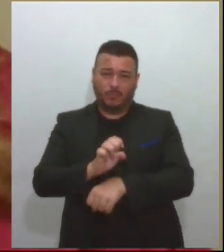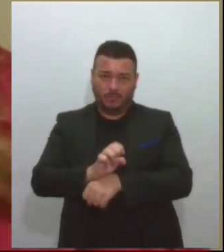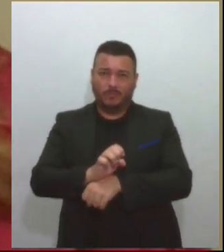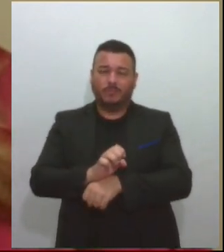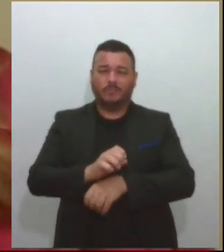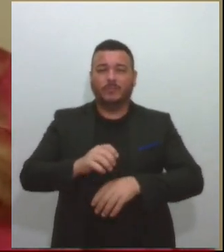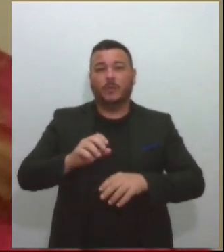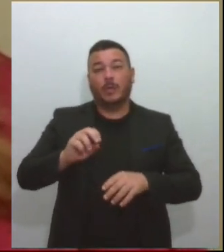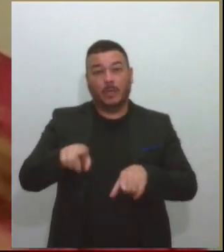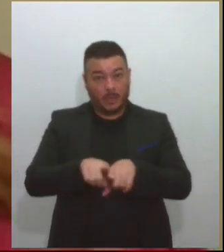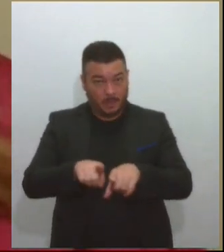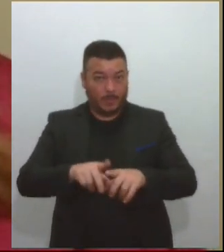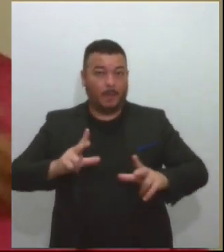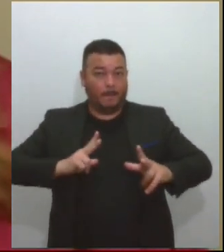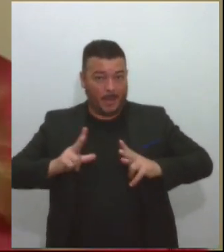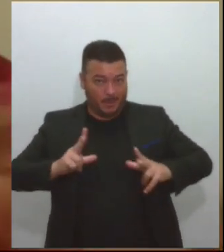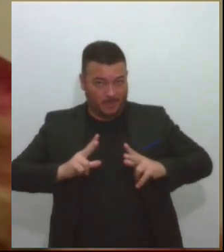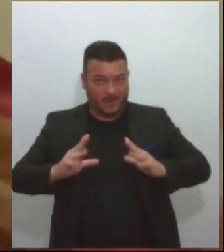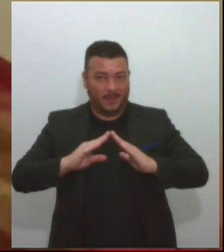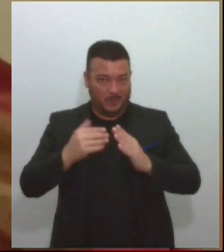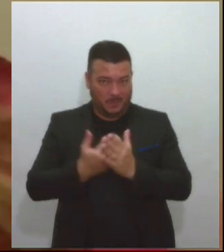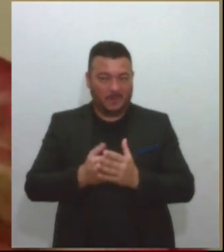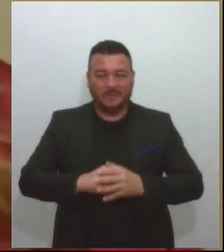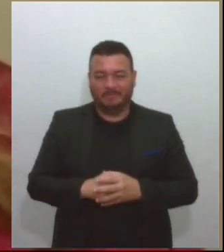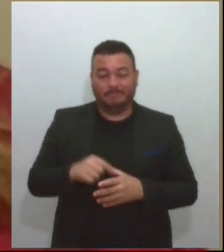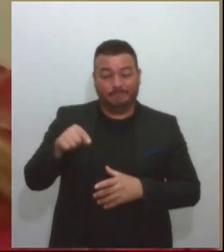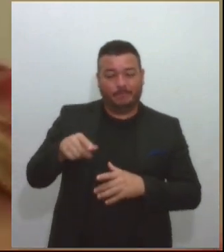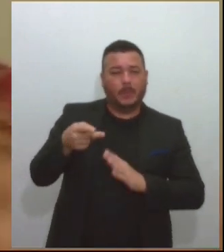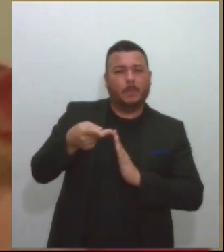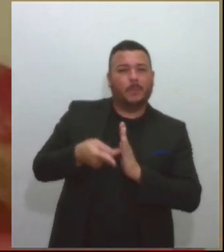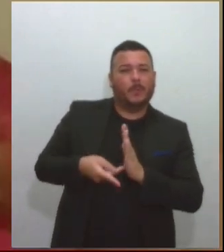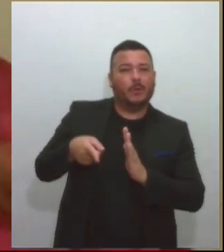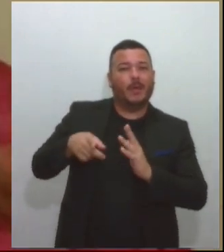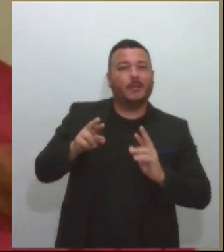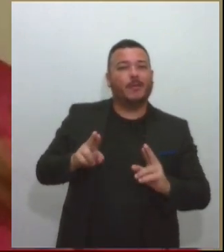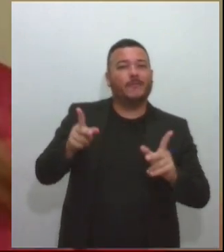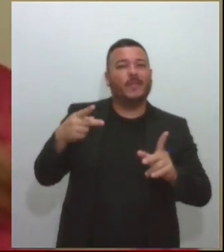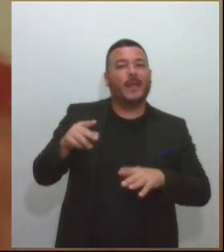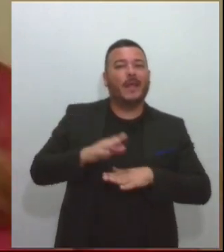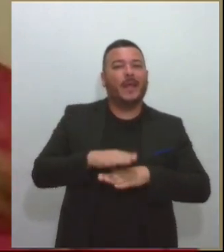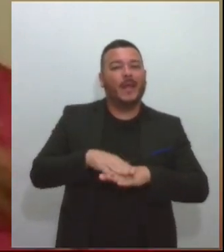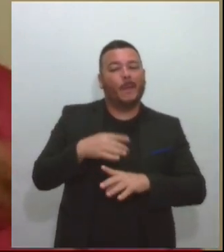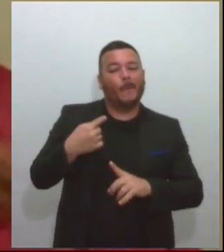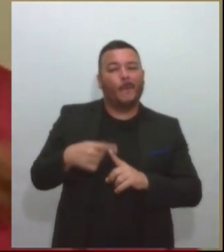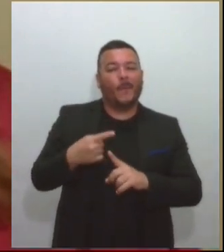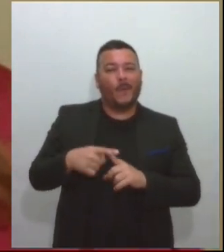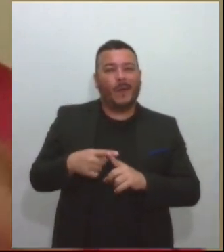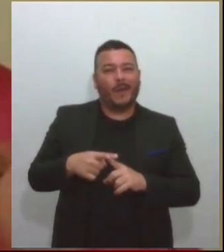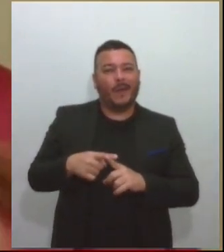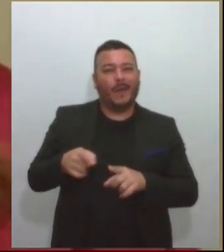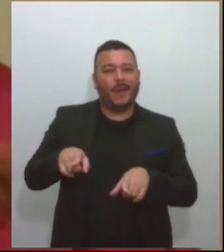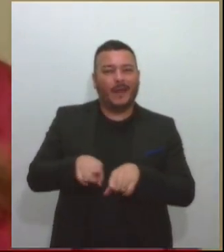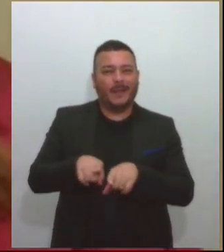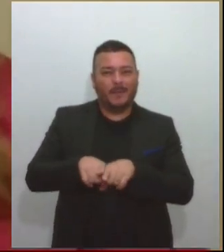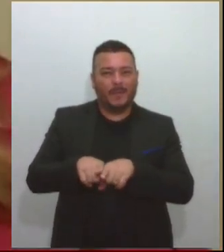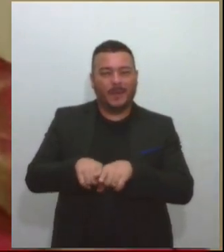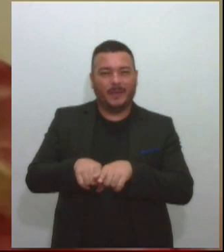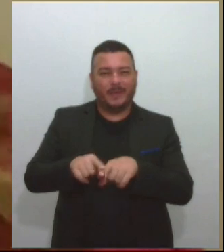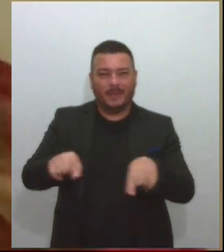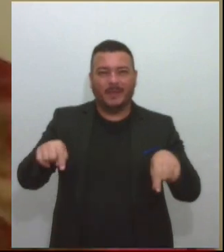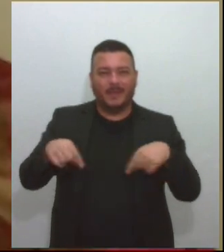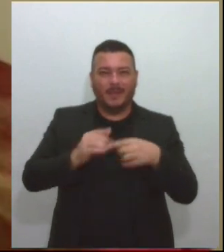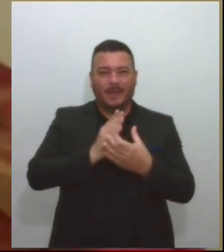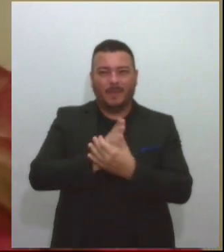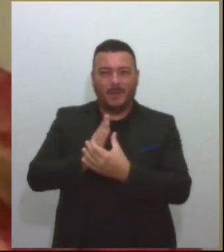mas esse projeto, o diferencial dele é que ele vai sair da biblioteca, ele vai ultrapassar